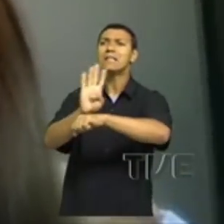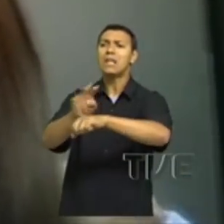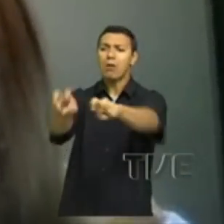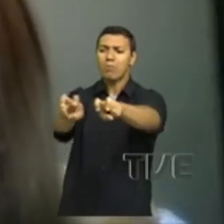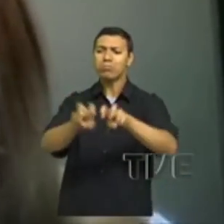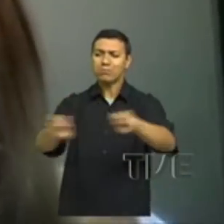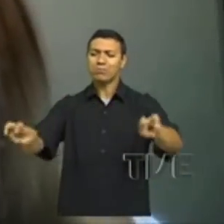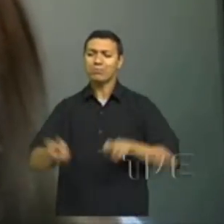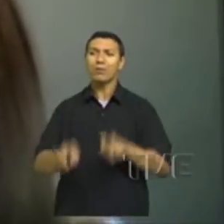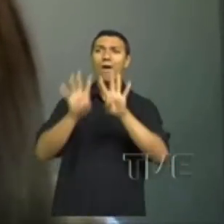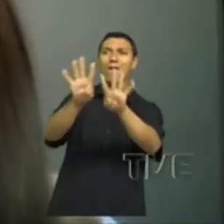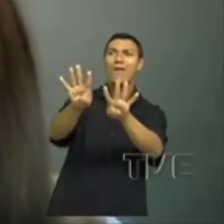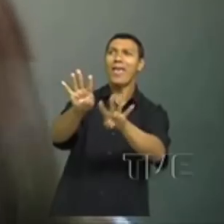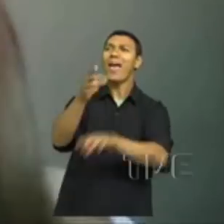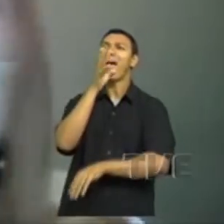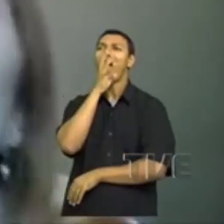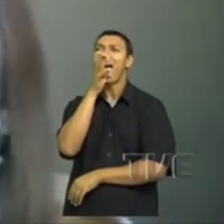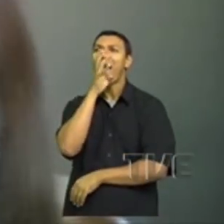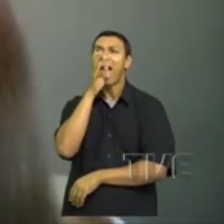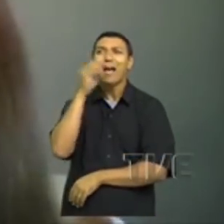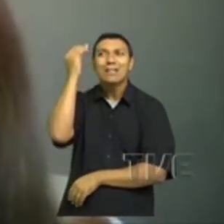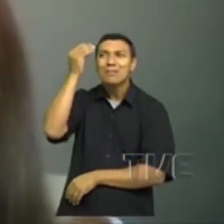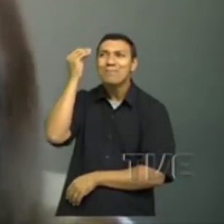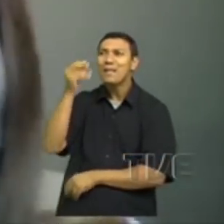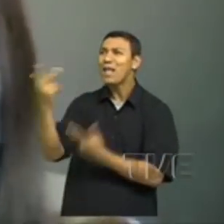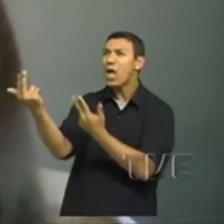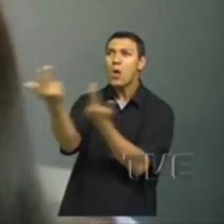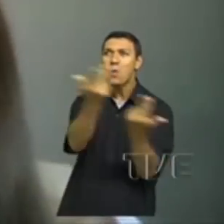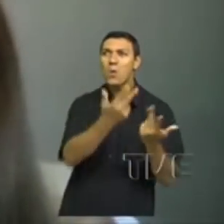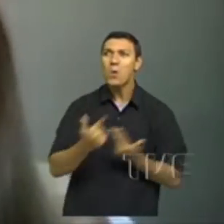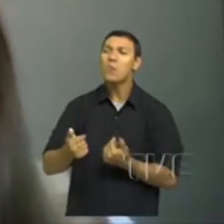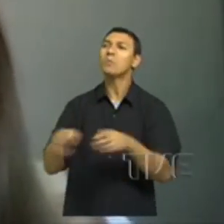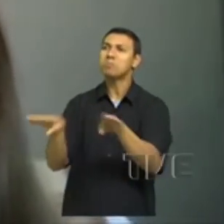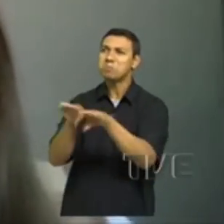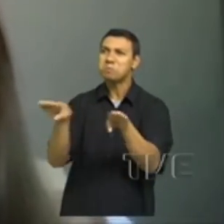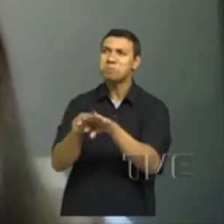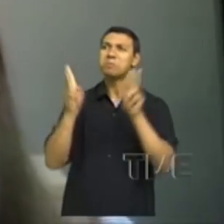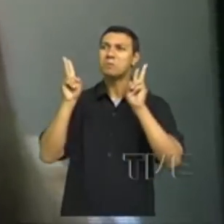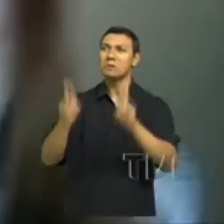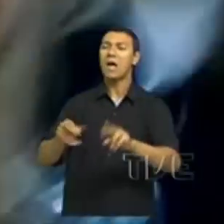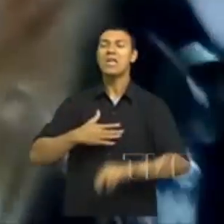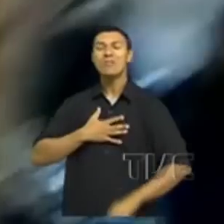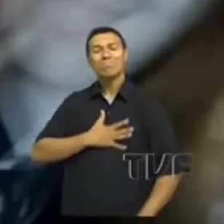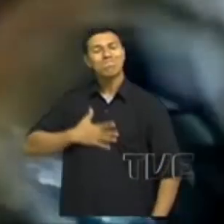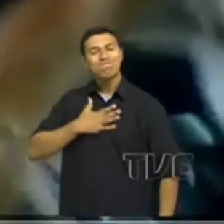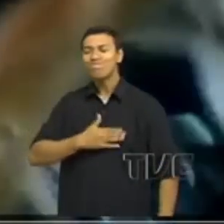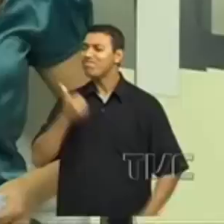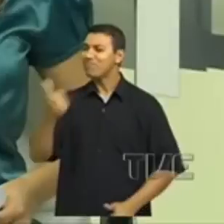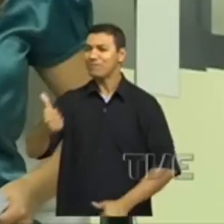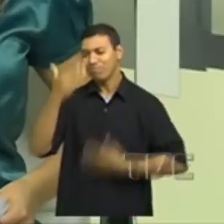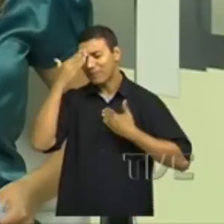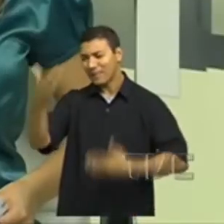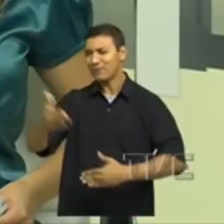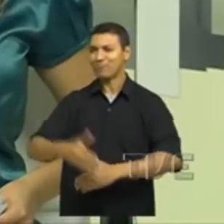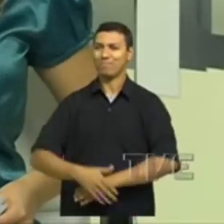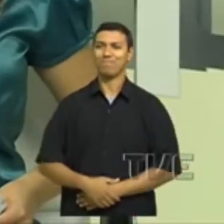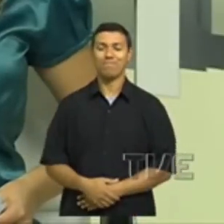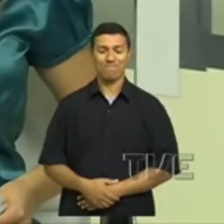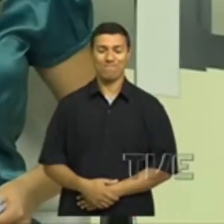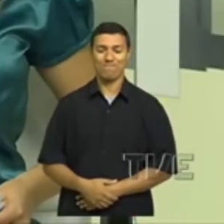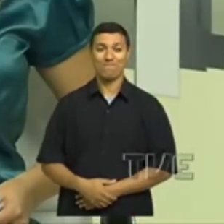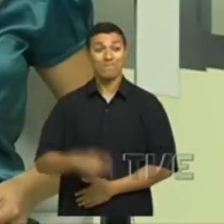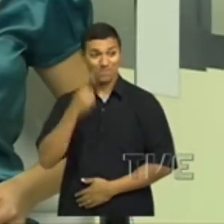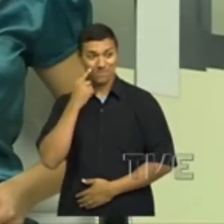de condições, dividindo as experiências com todo mundo. Eu acho isso fundamental, estou muito feliz de gravar esse depoimento. Aí, então,